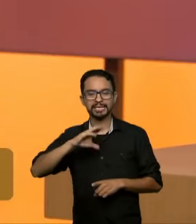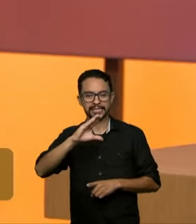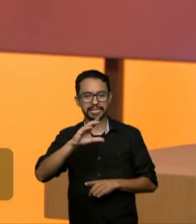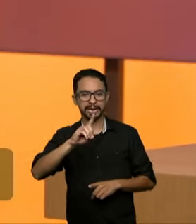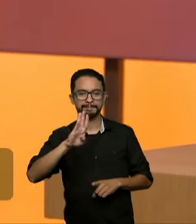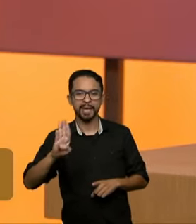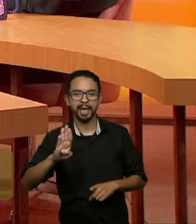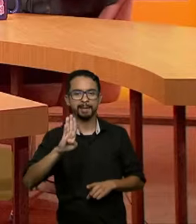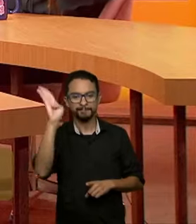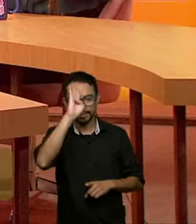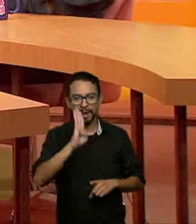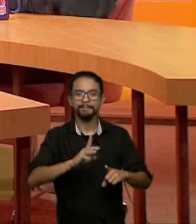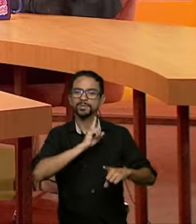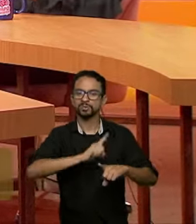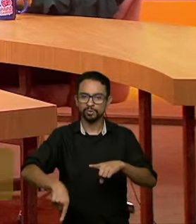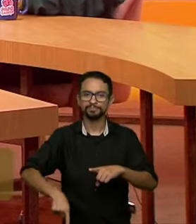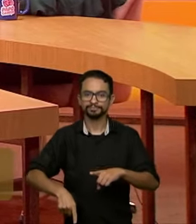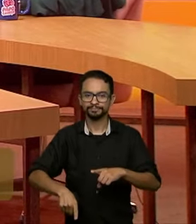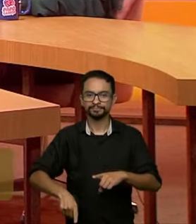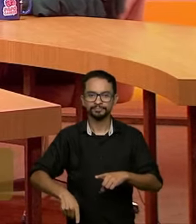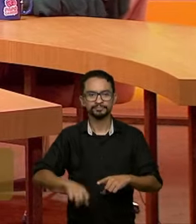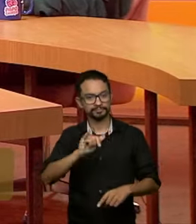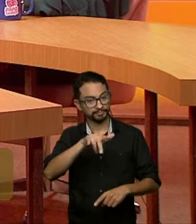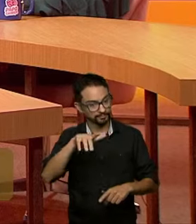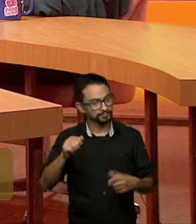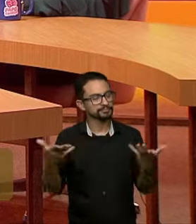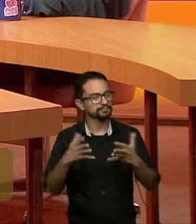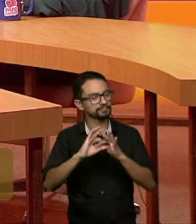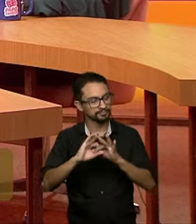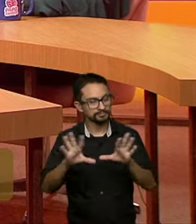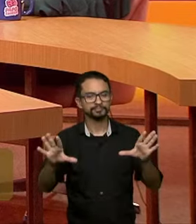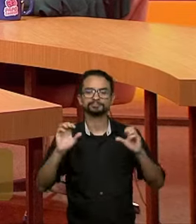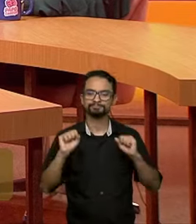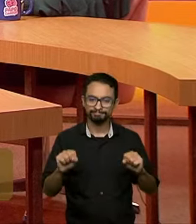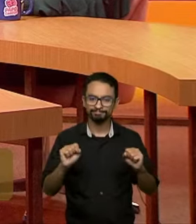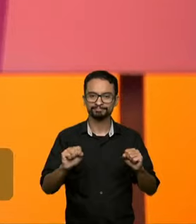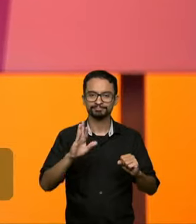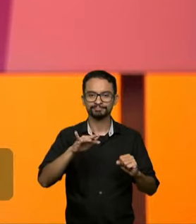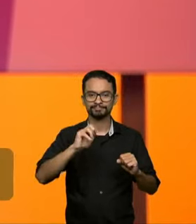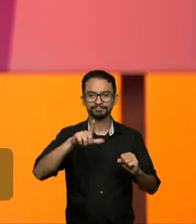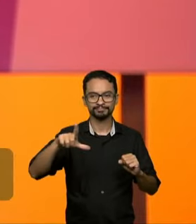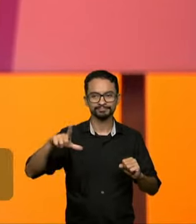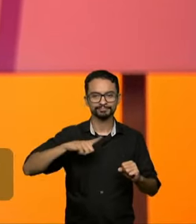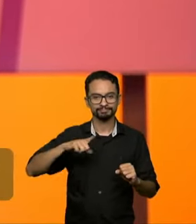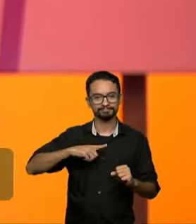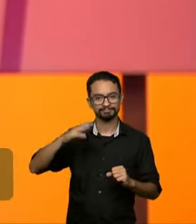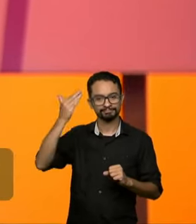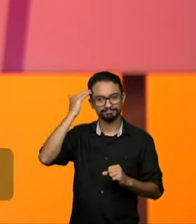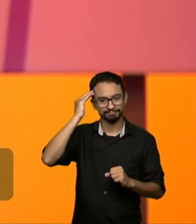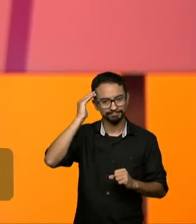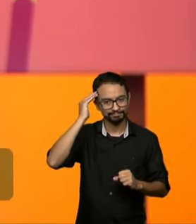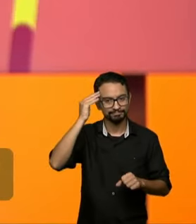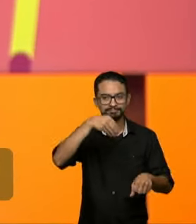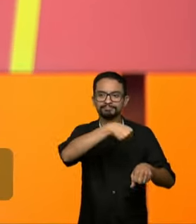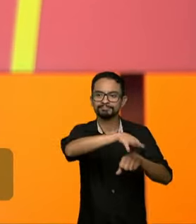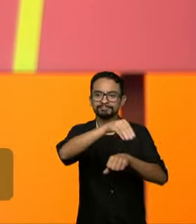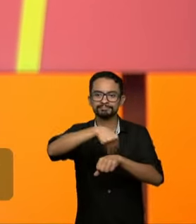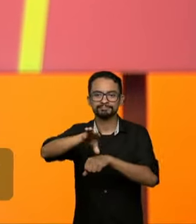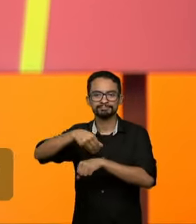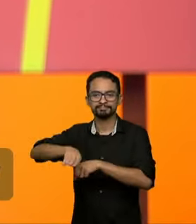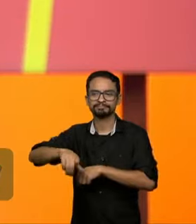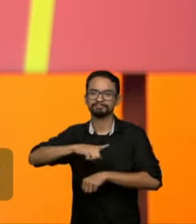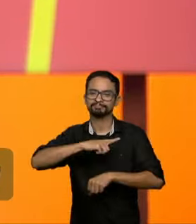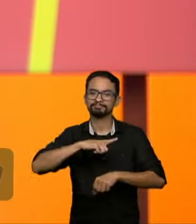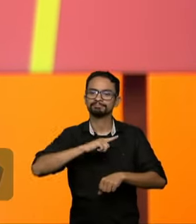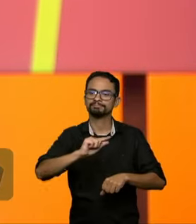proibido no Brasil, né? A Anvisa liberou o canabidiol. Mas ele tem recomendações